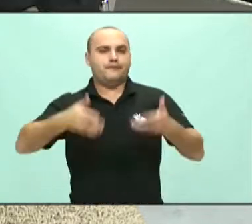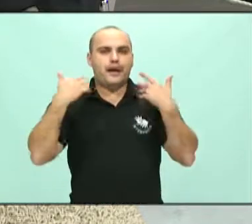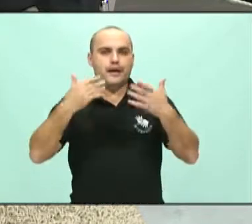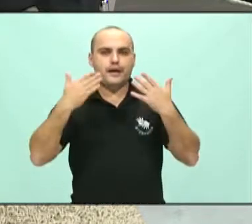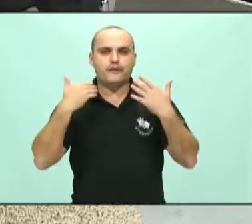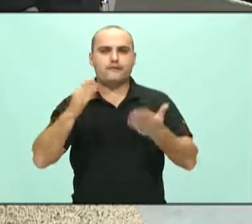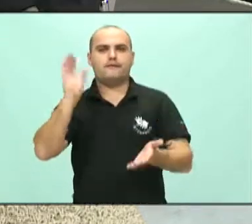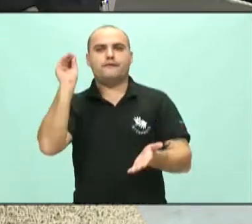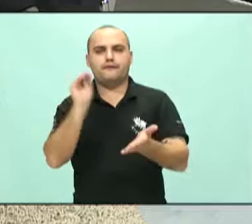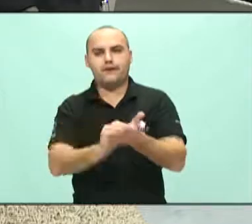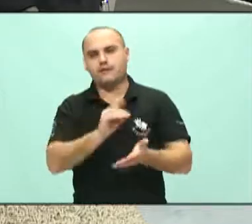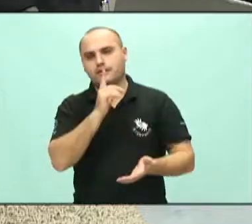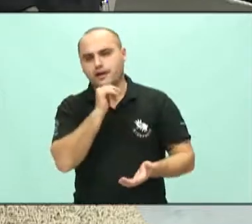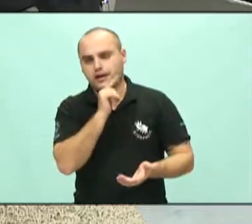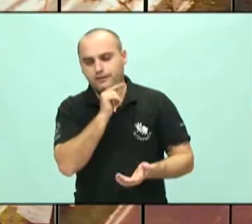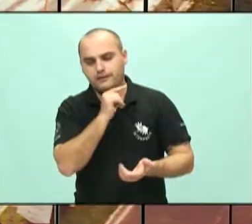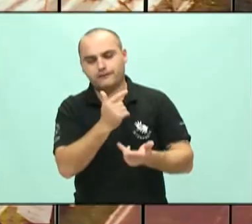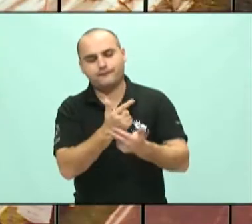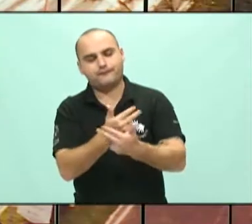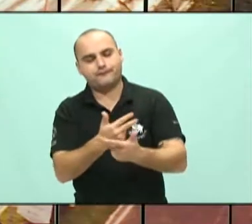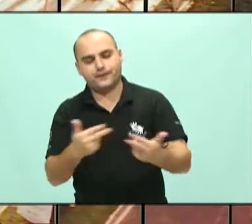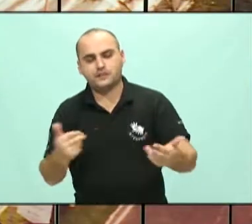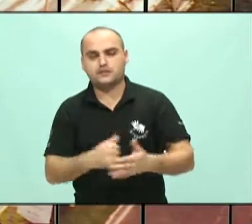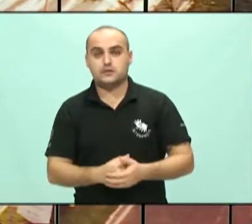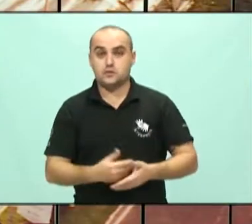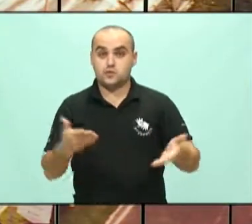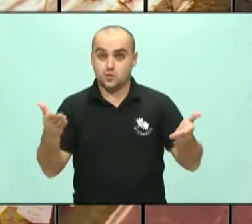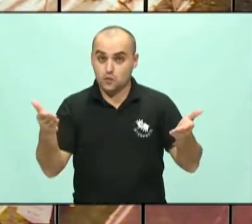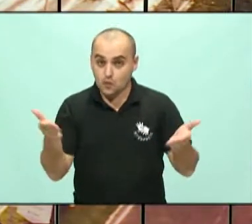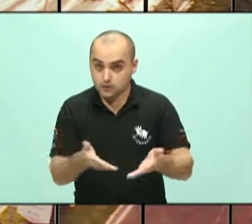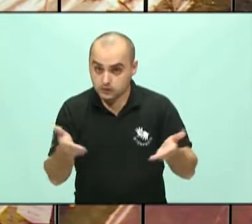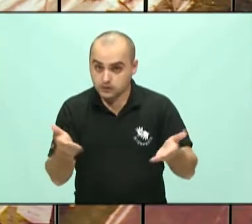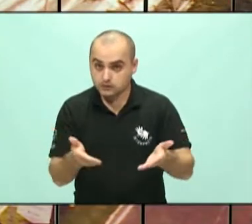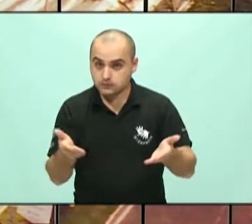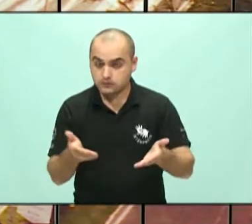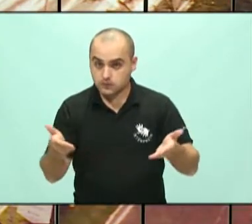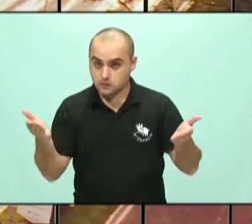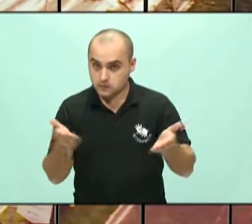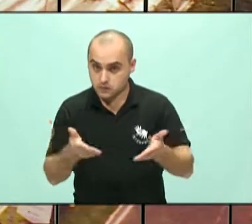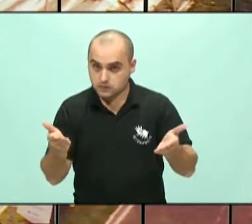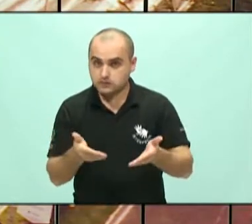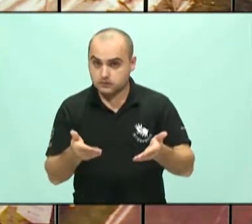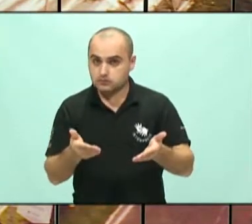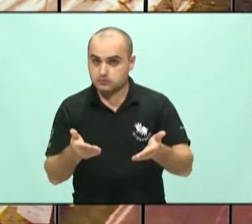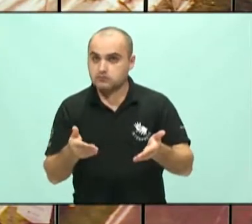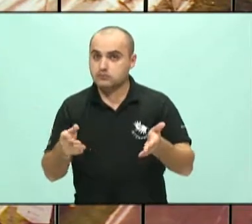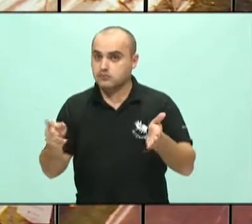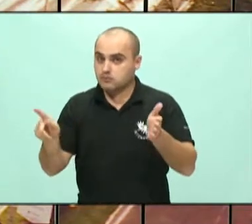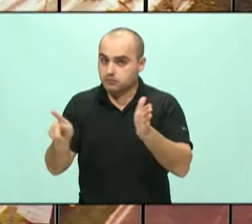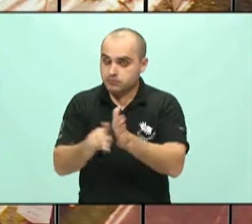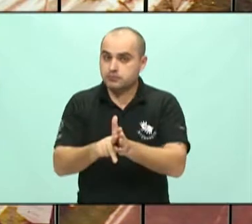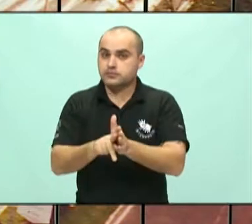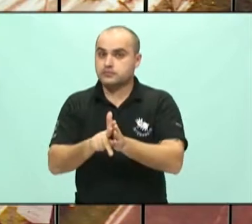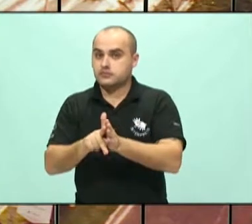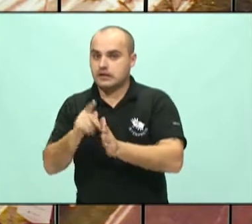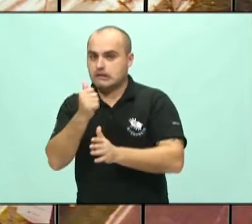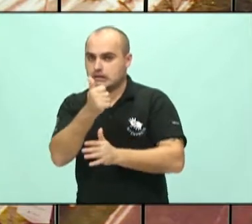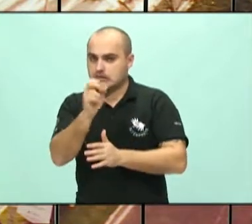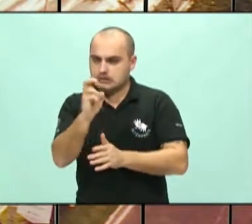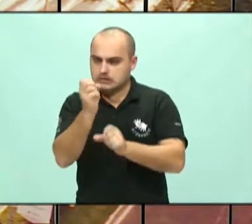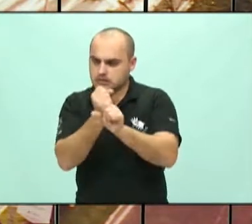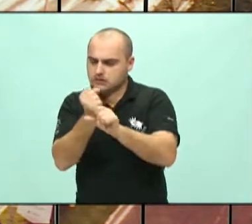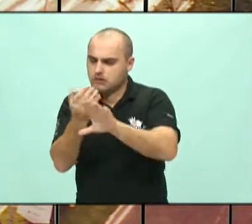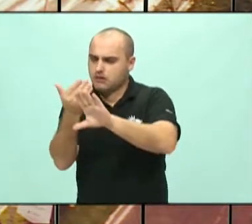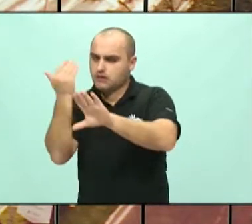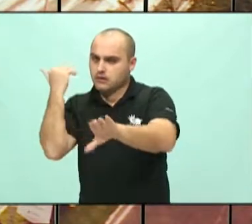água, enfim, hoje, vindo desde que se trouxe há 15 anos atrás,